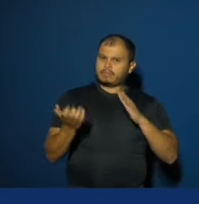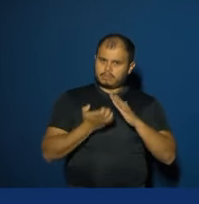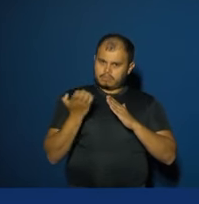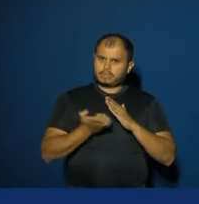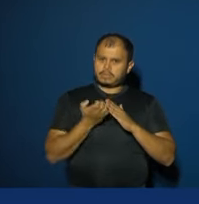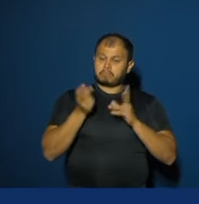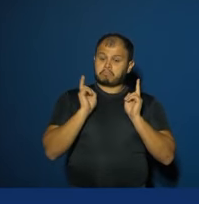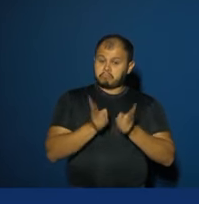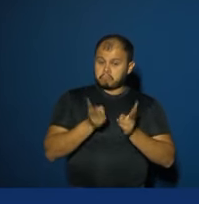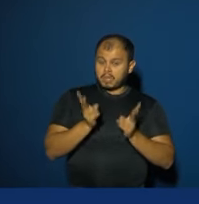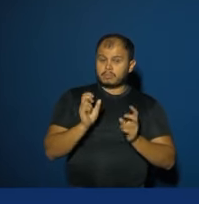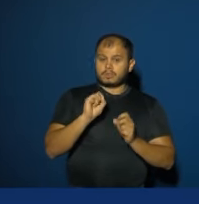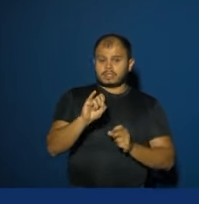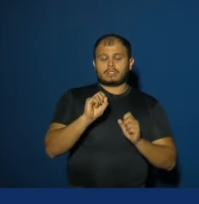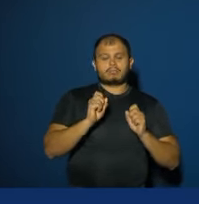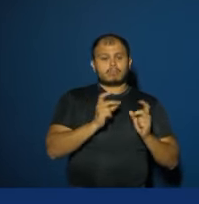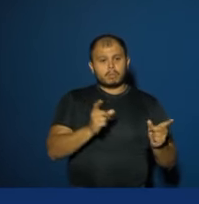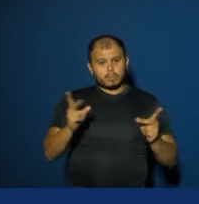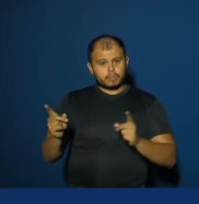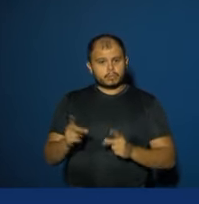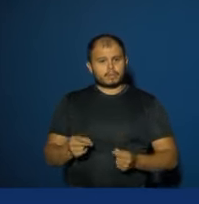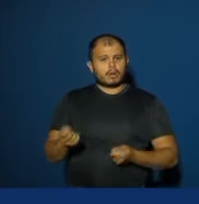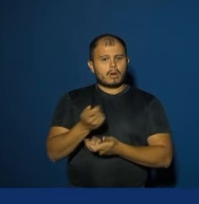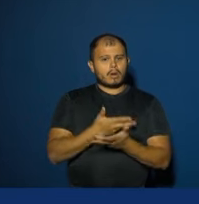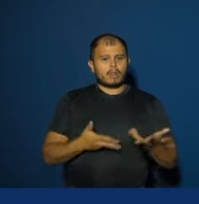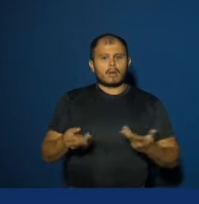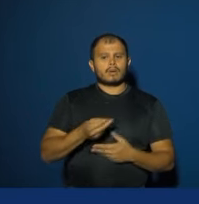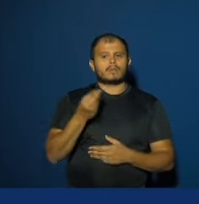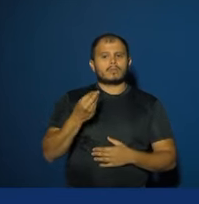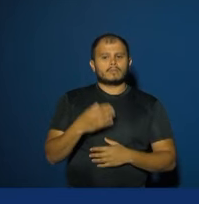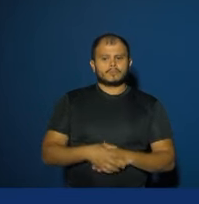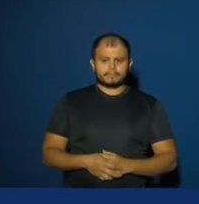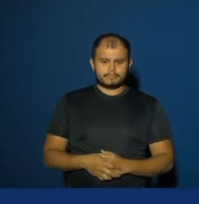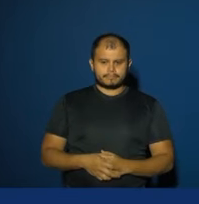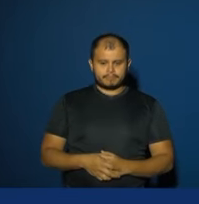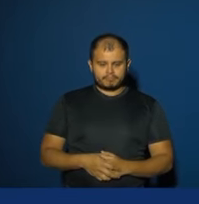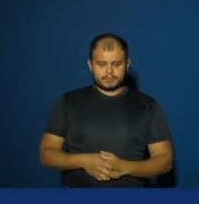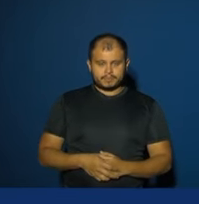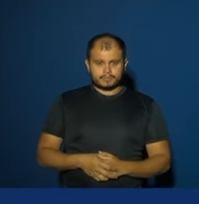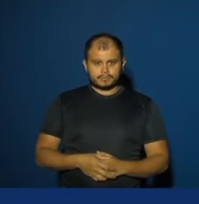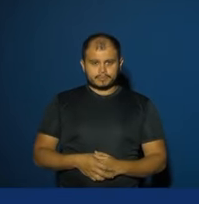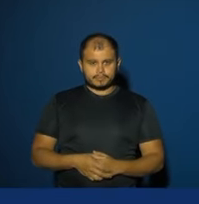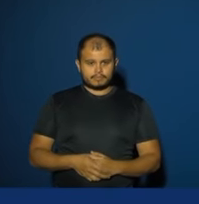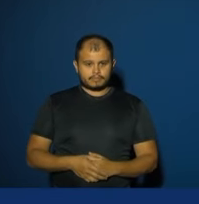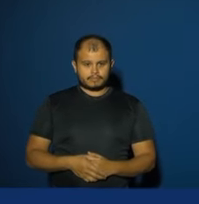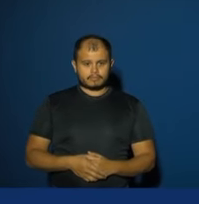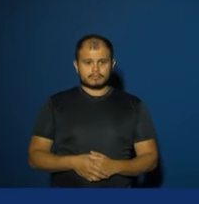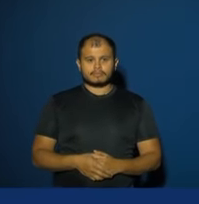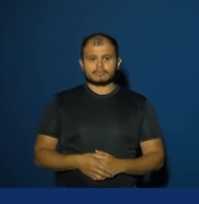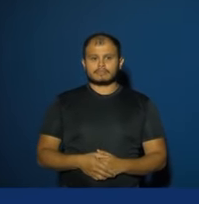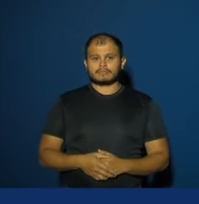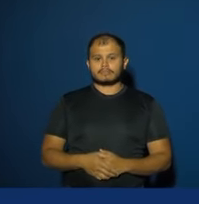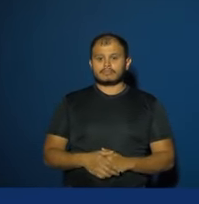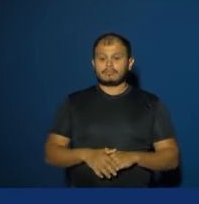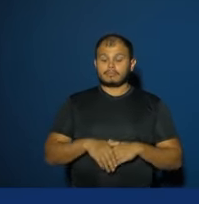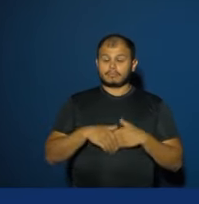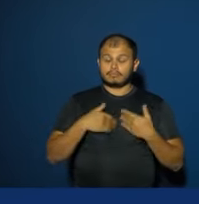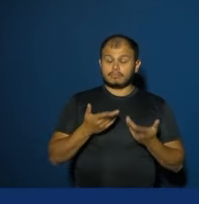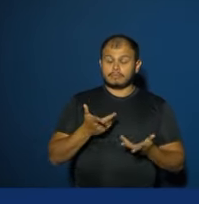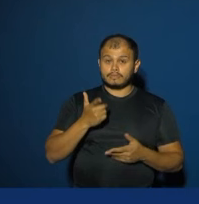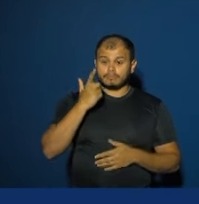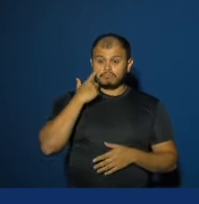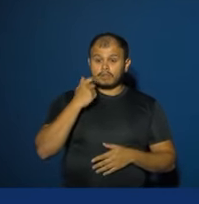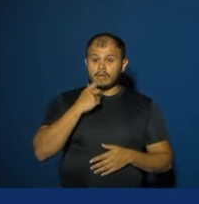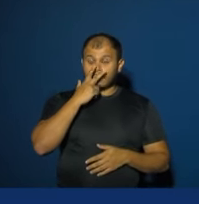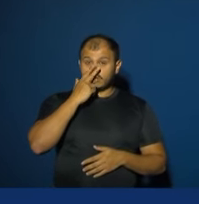de com a criação da multicanalidade então talvez começando com você Cris então assim você sabe que eu acho a beleza